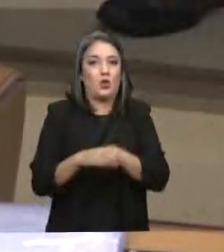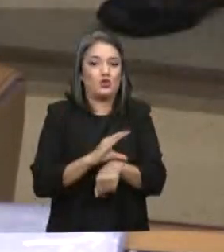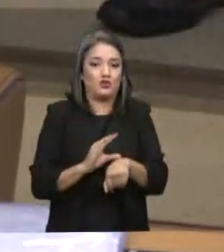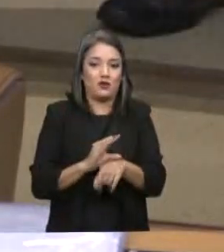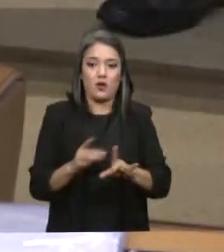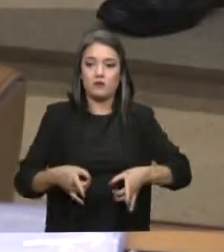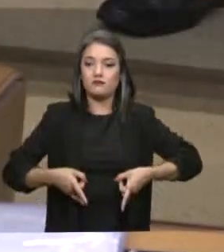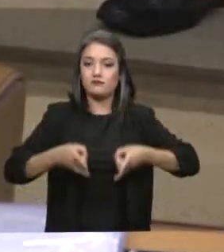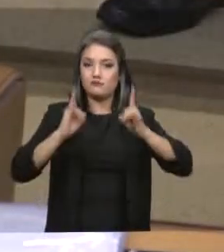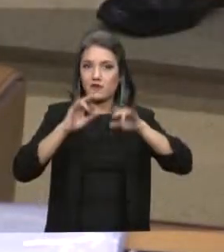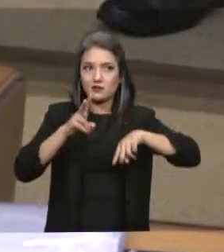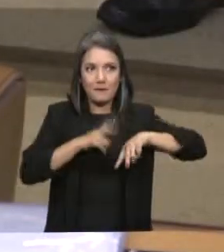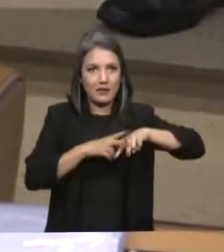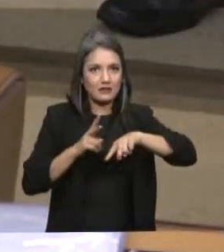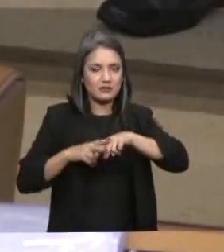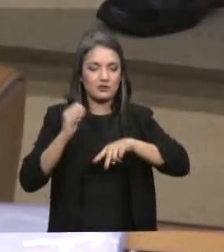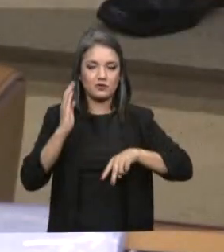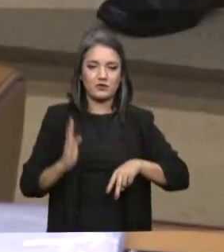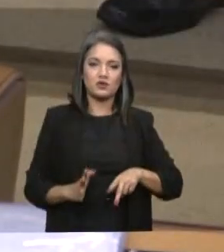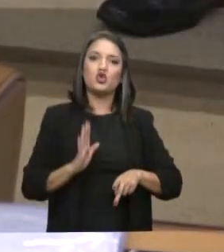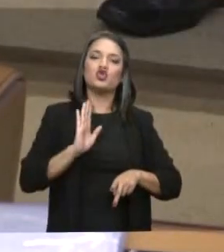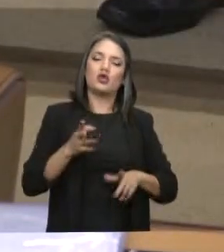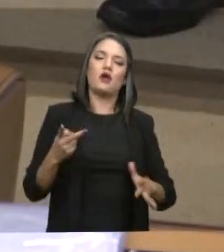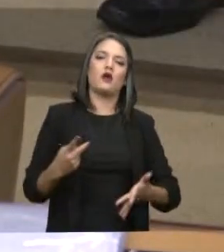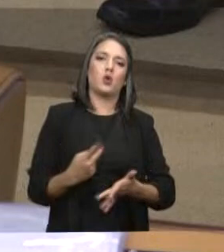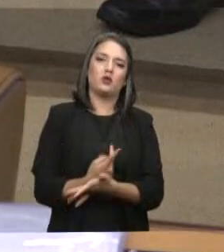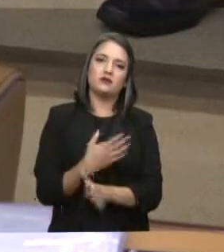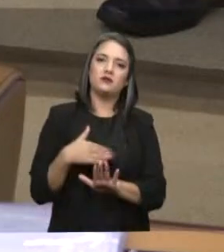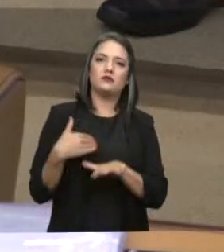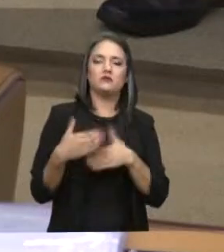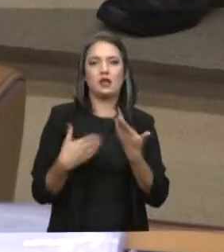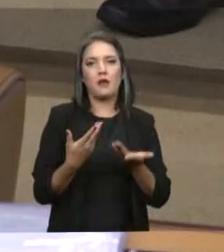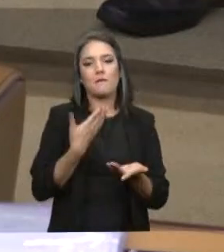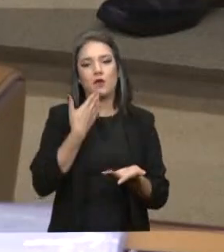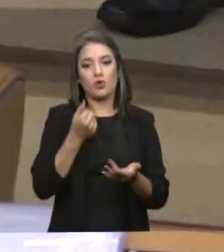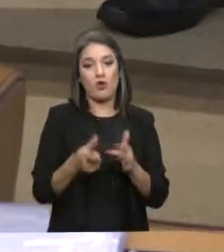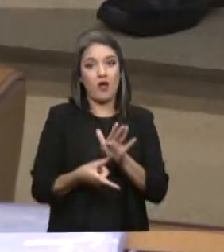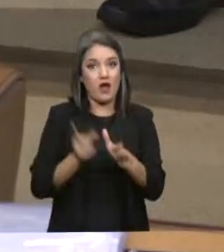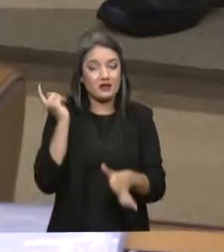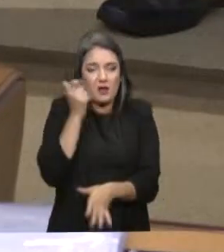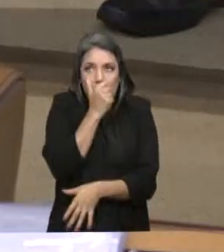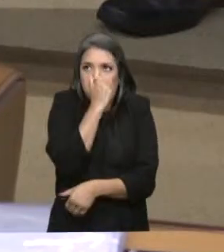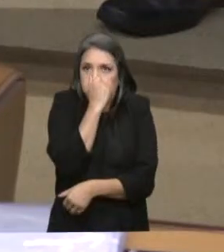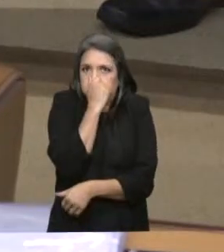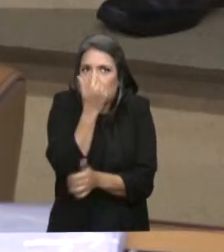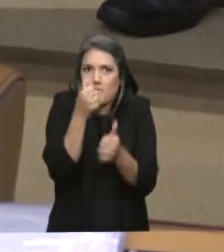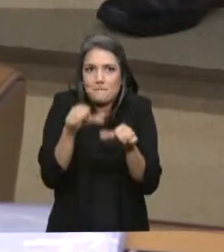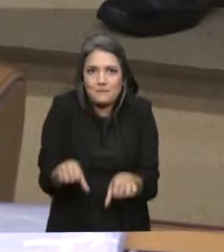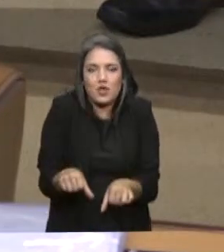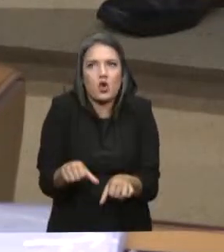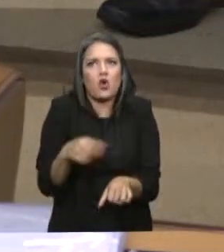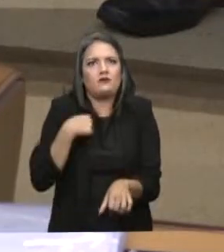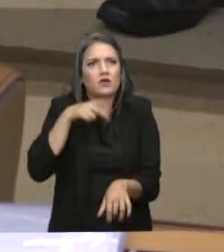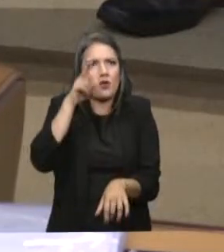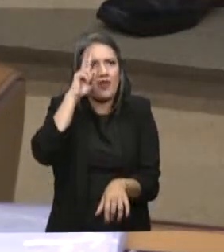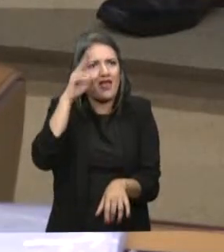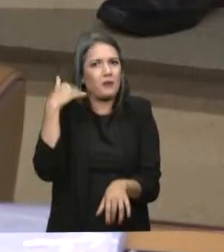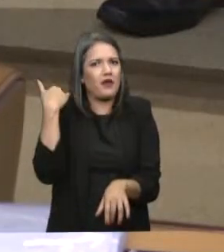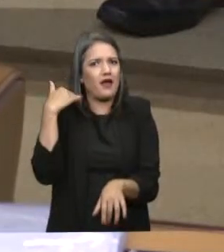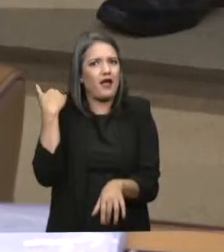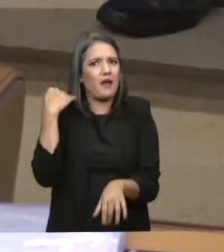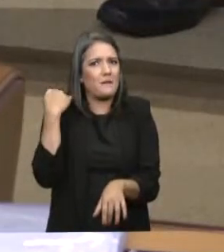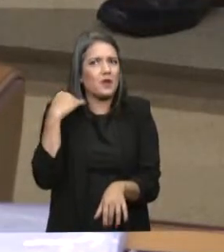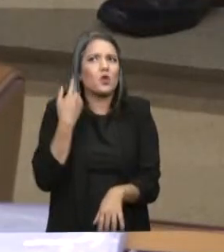Até que esse evoluiu um pouco desrespeitar superlotação eu me lembro das considerações que ministra